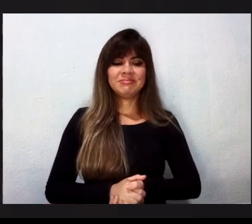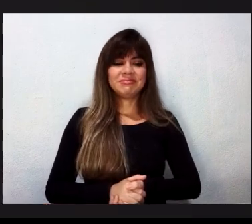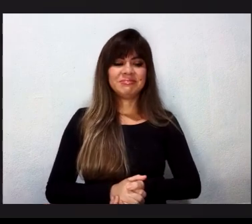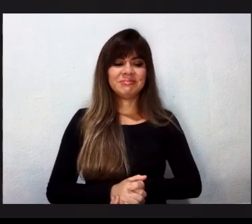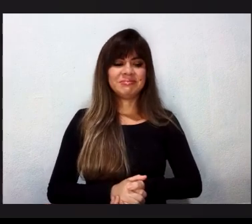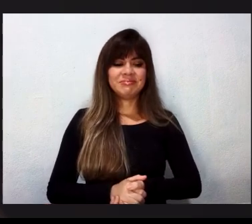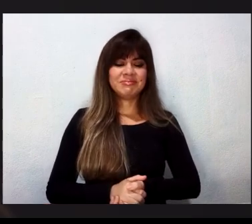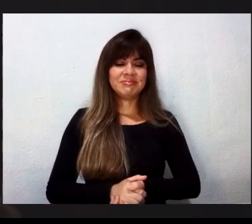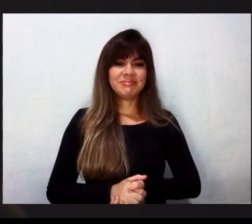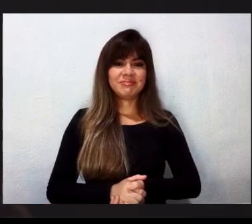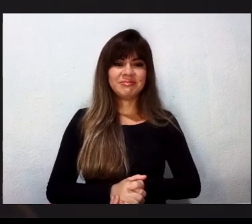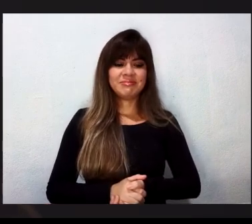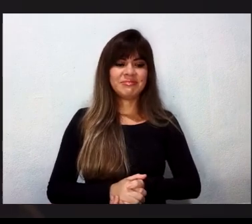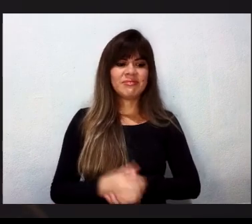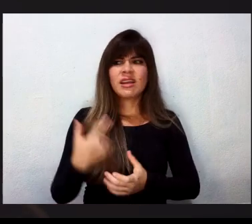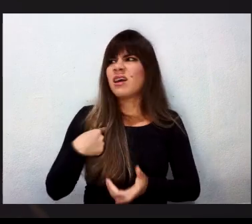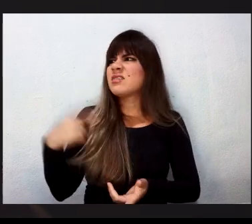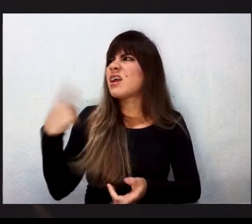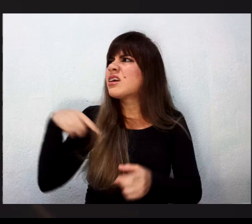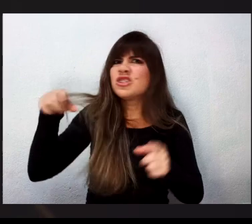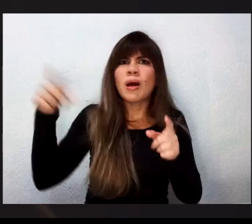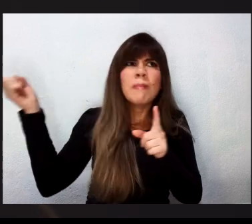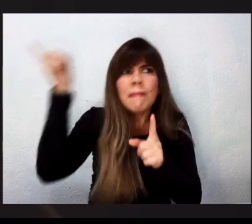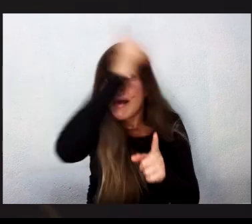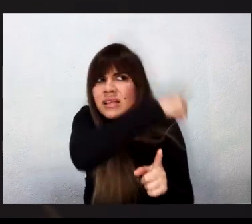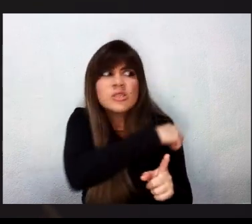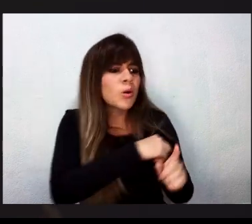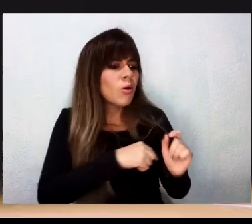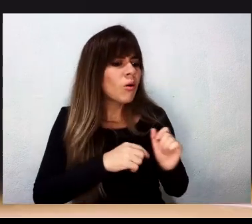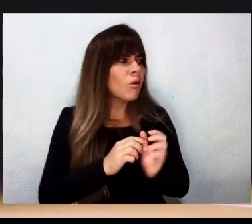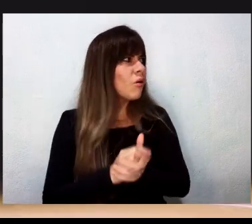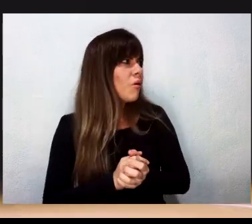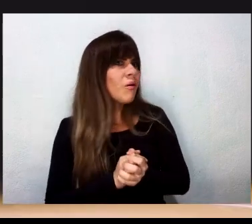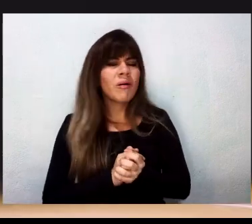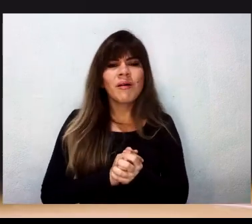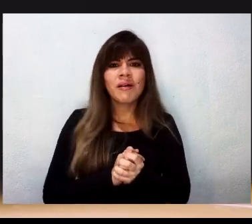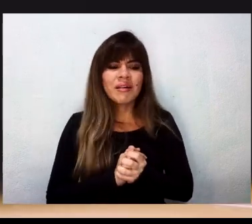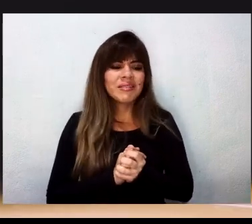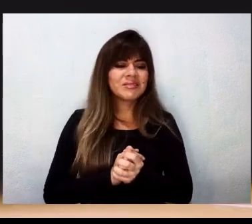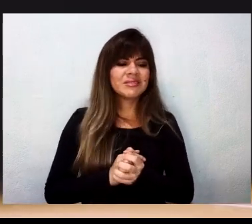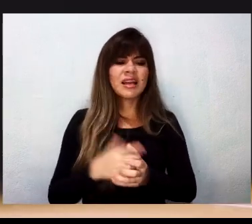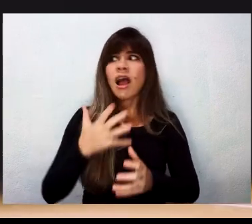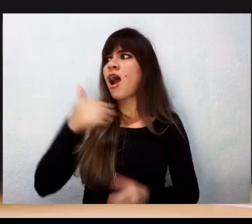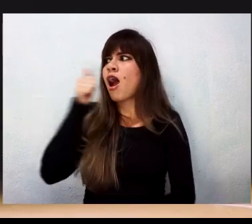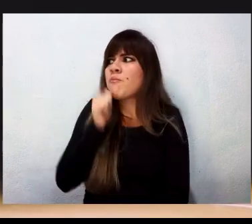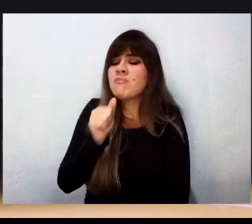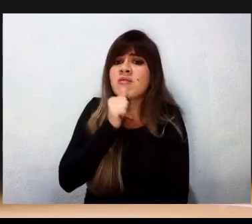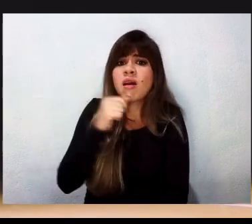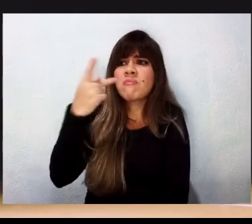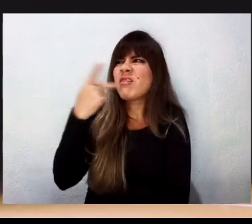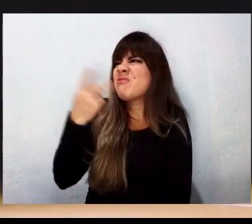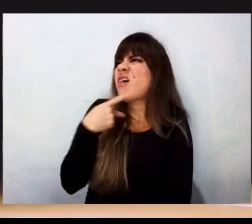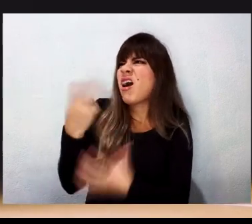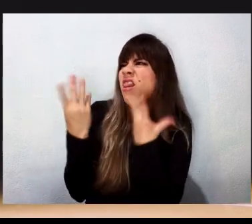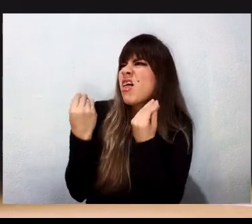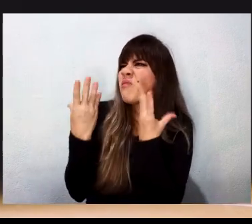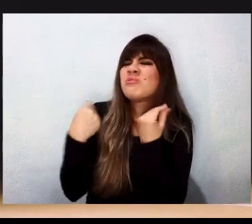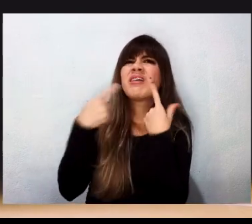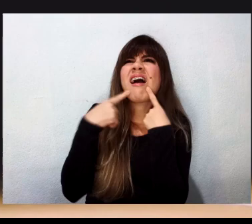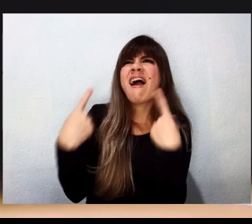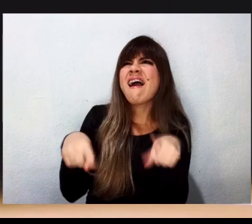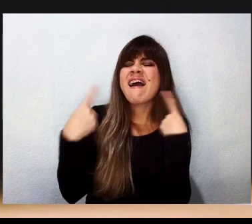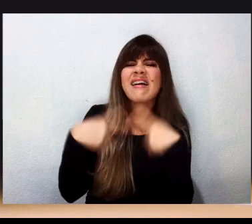Eu me atrasei de novo! Será que o ônibus já passou? Cena do espetáculo Napoleão, 2019. A minha mãe fala